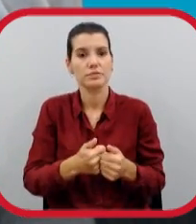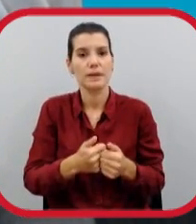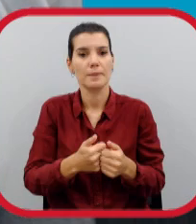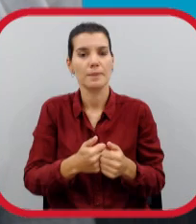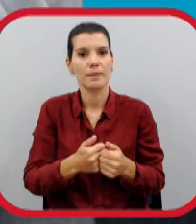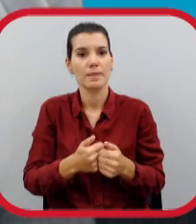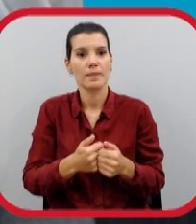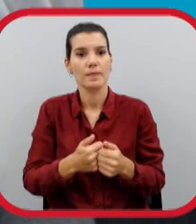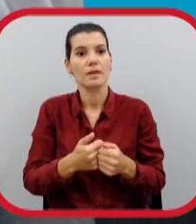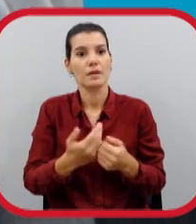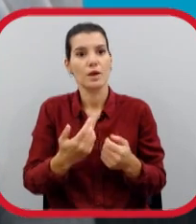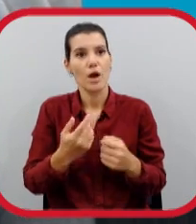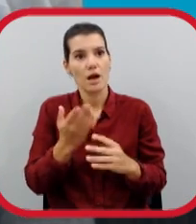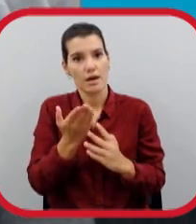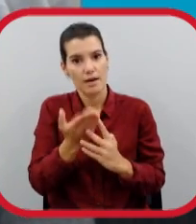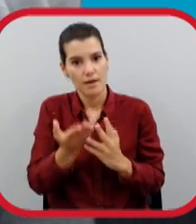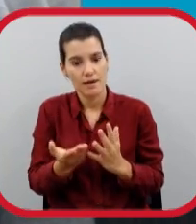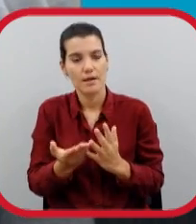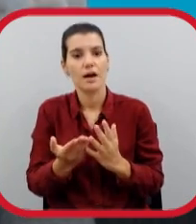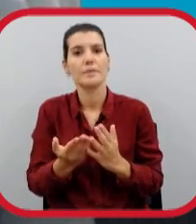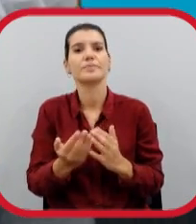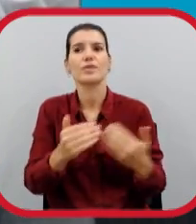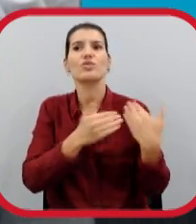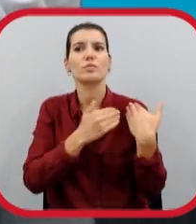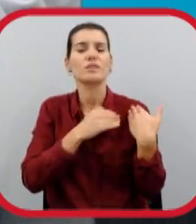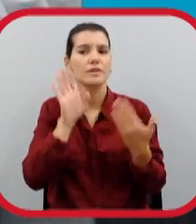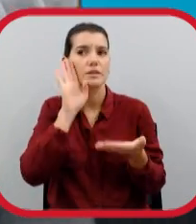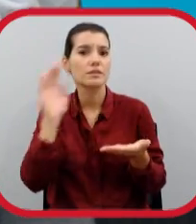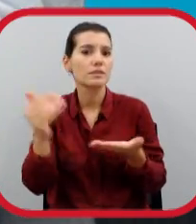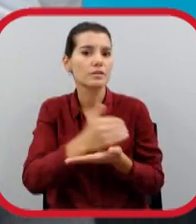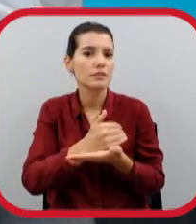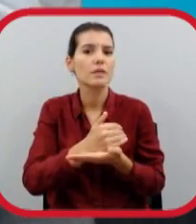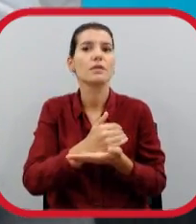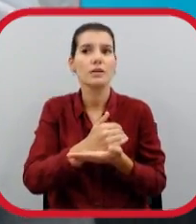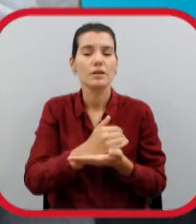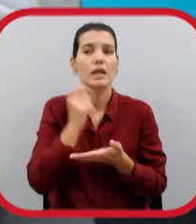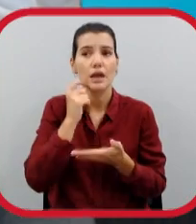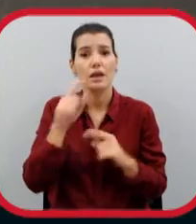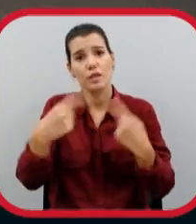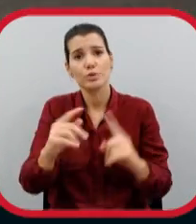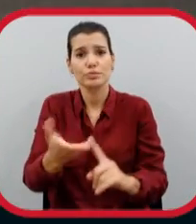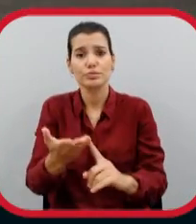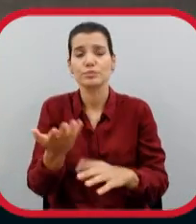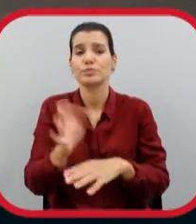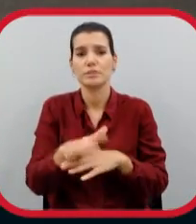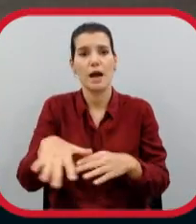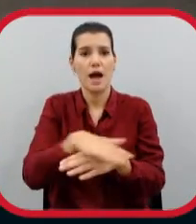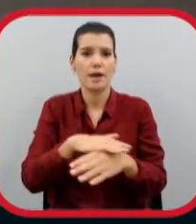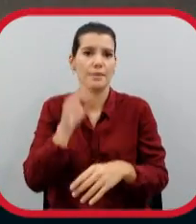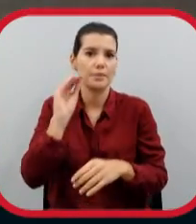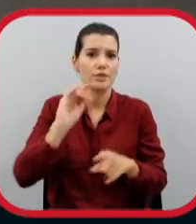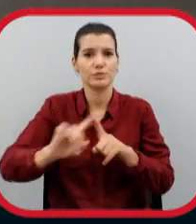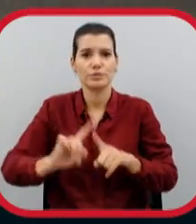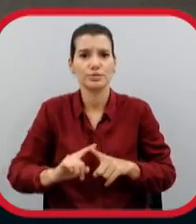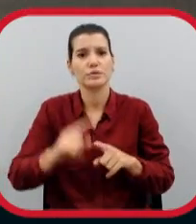ter enquadramentos que seguem a apurar responsabilidades e a ter consequências do exercício.